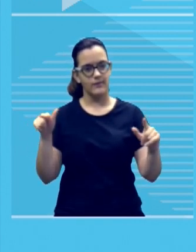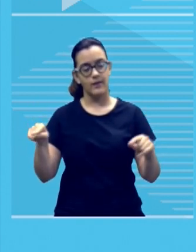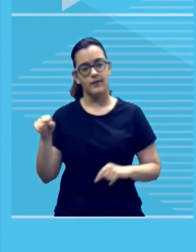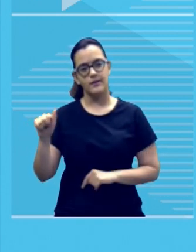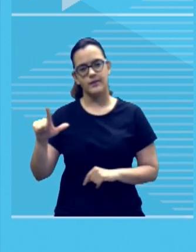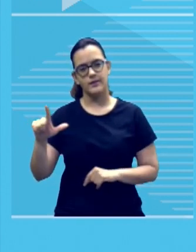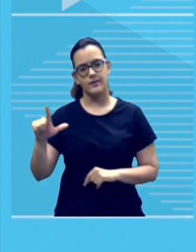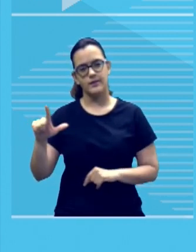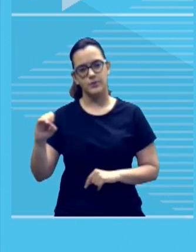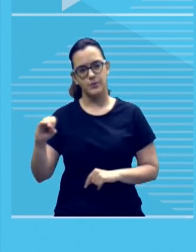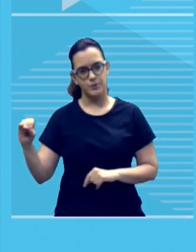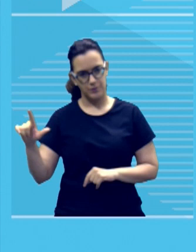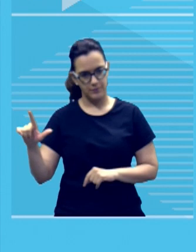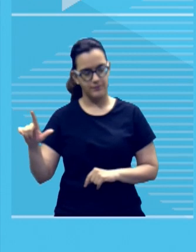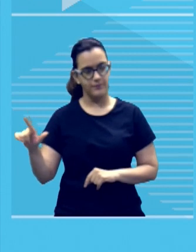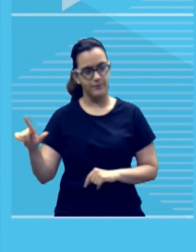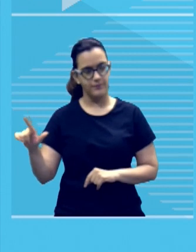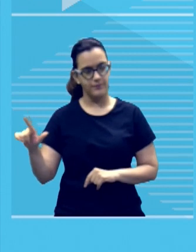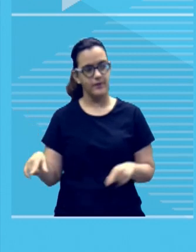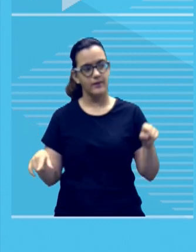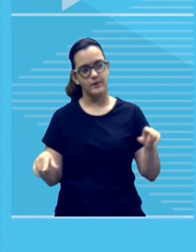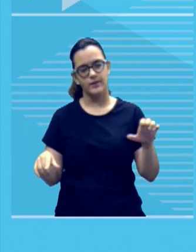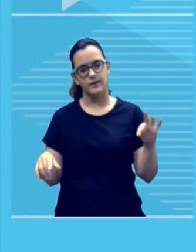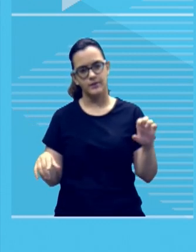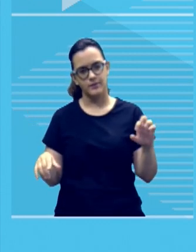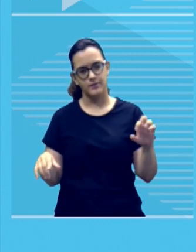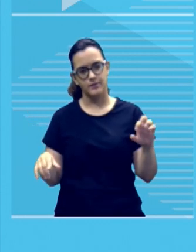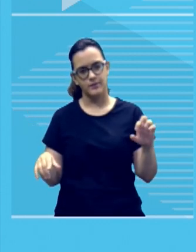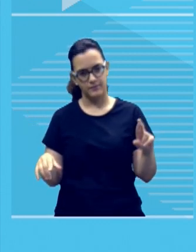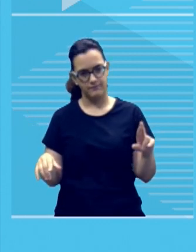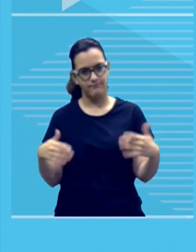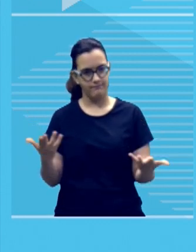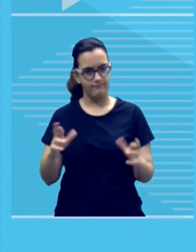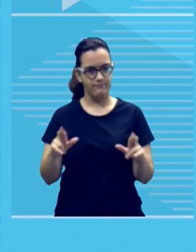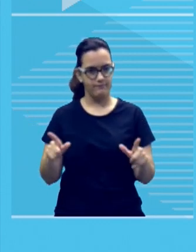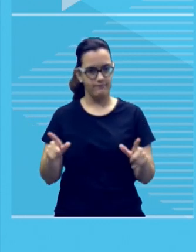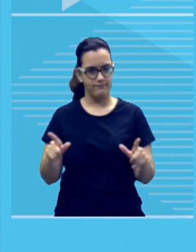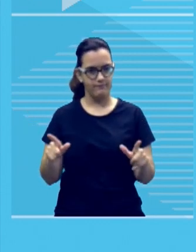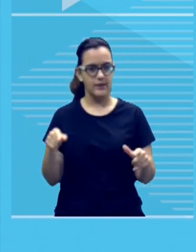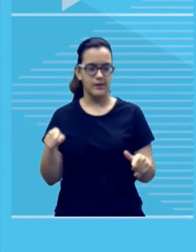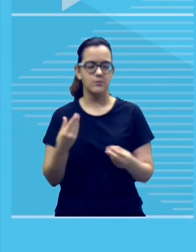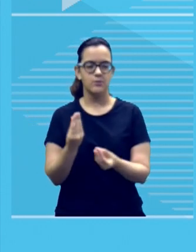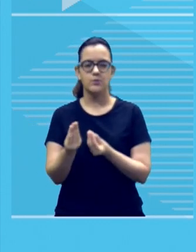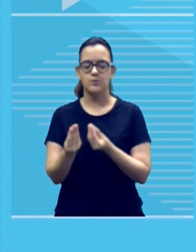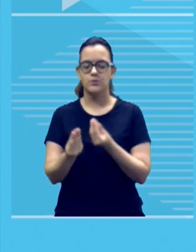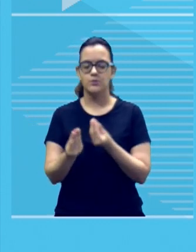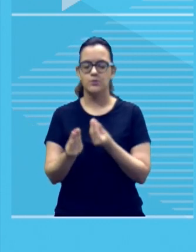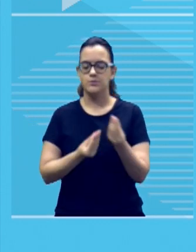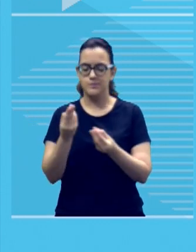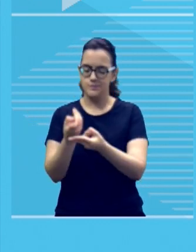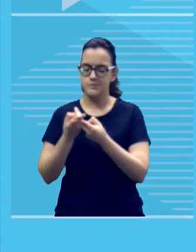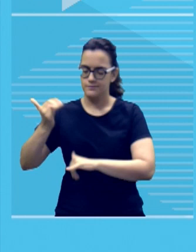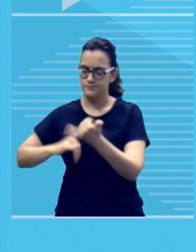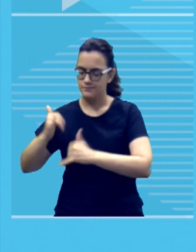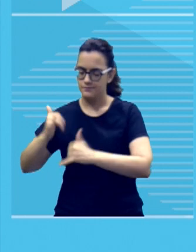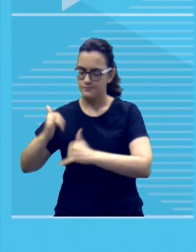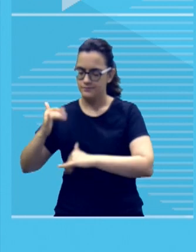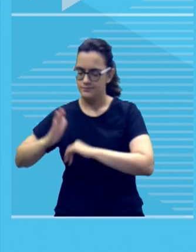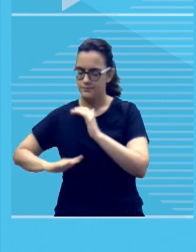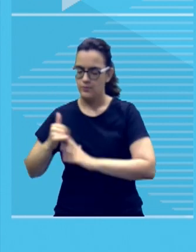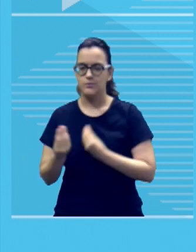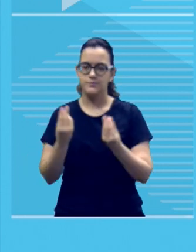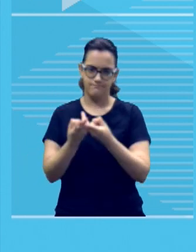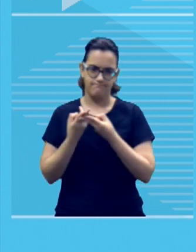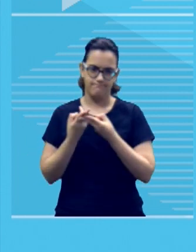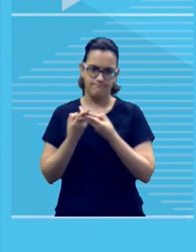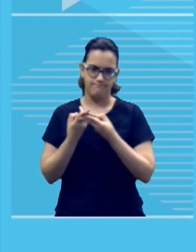álcool e hétero só pode ser isômeros funcionais isomeria plana de função aqui